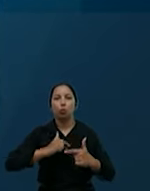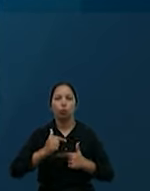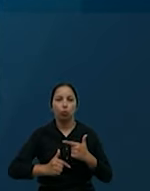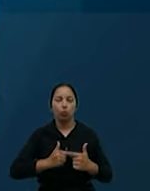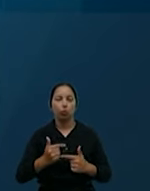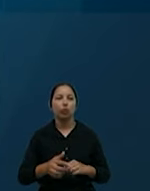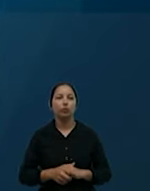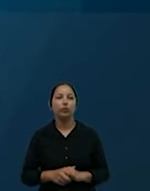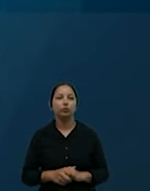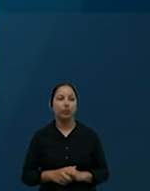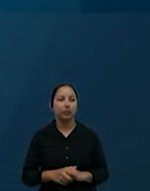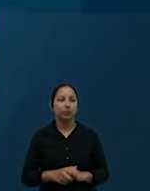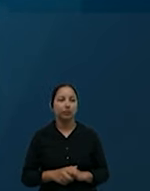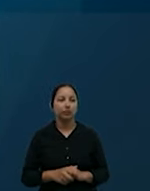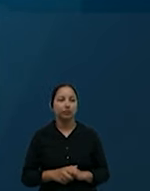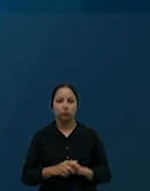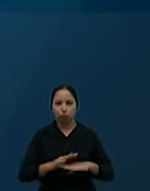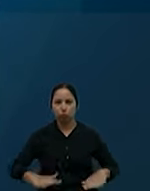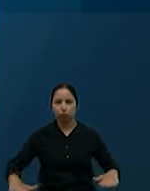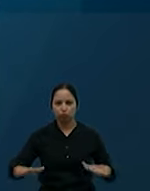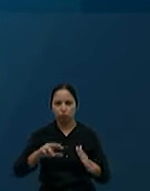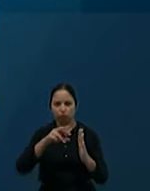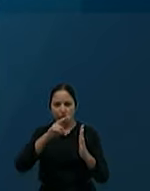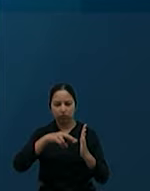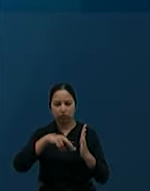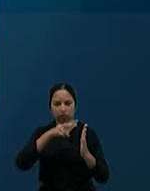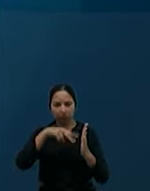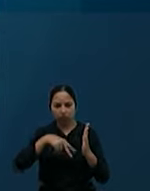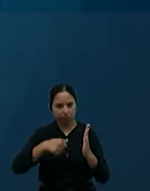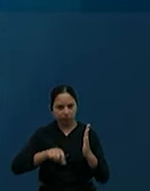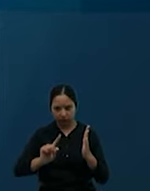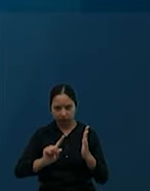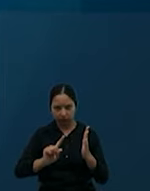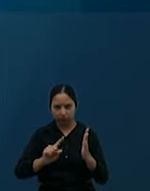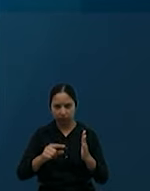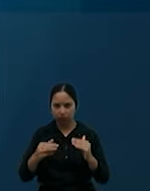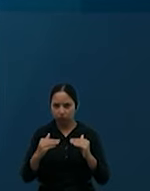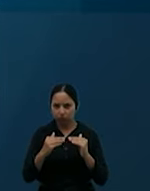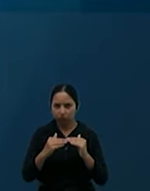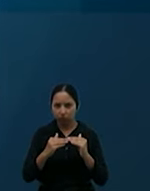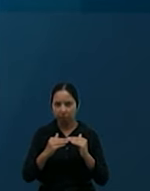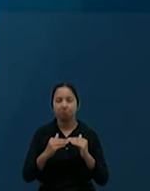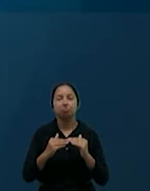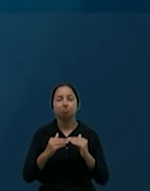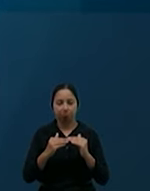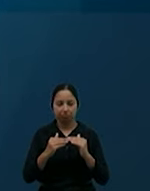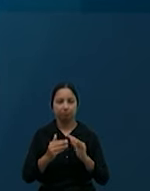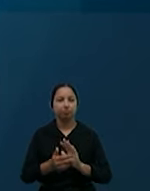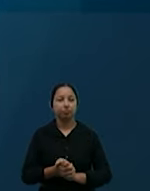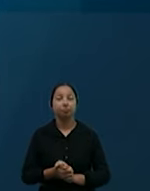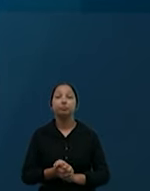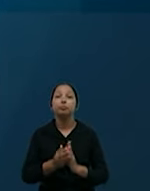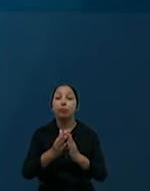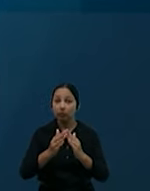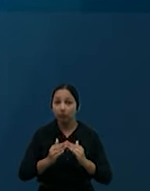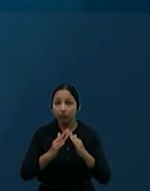todos estão de acordo com a dispensa da leitura do relatório. Eu vou pedir também a todos essa colaboração, tendo em